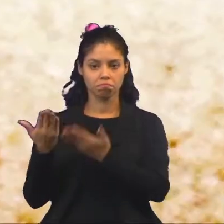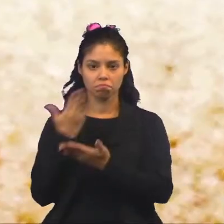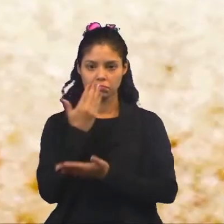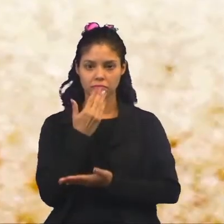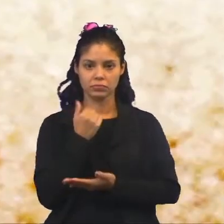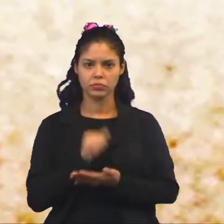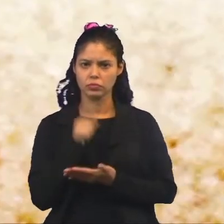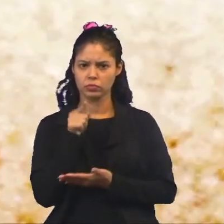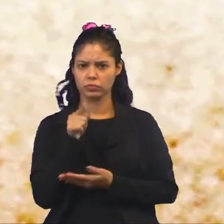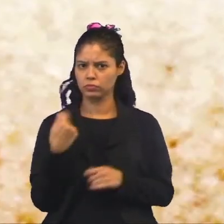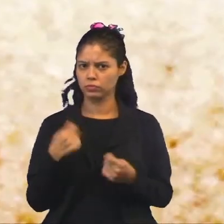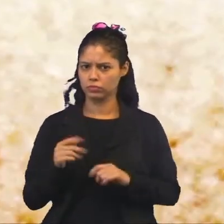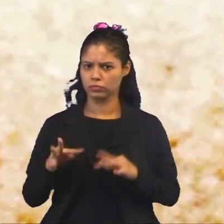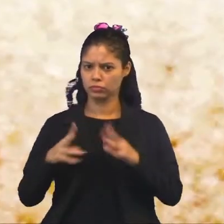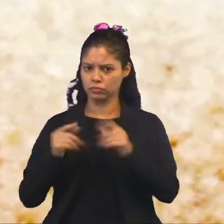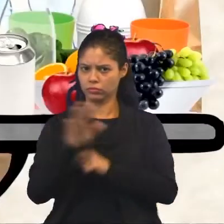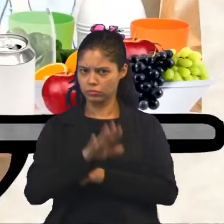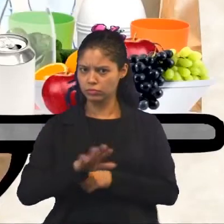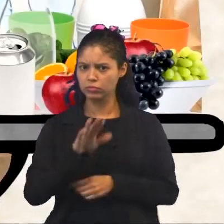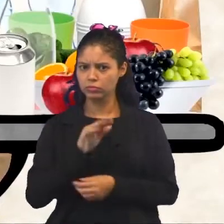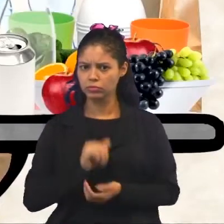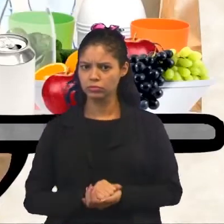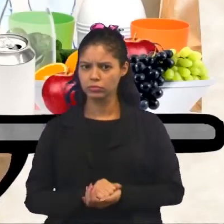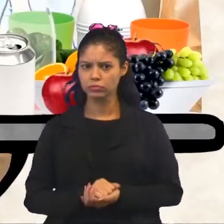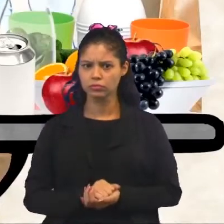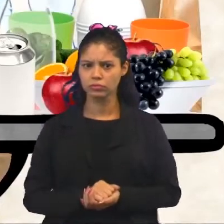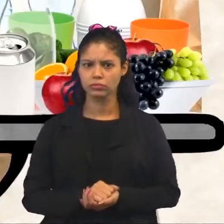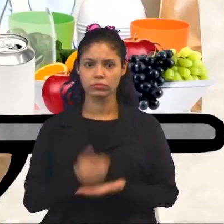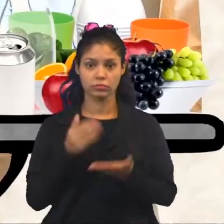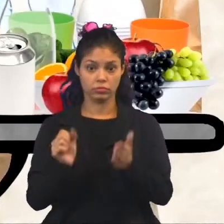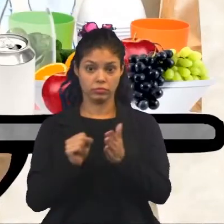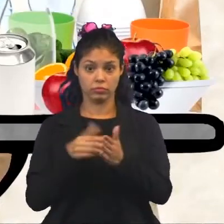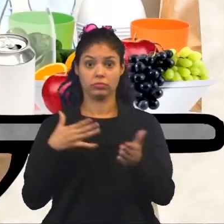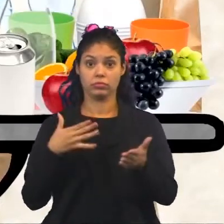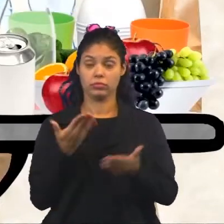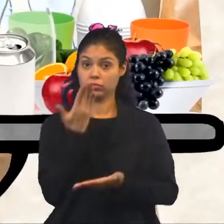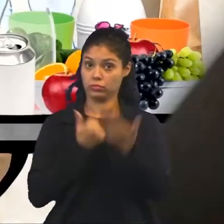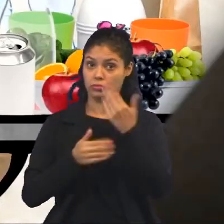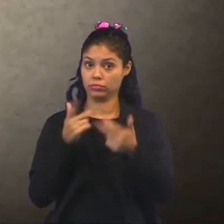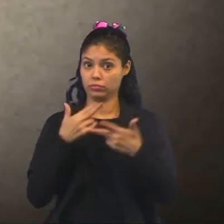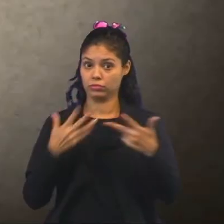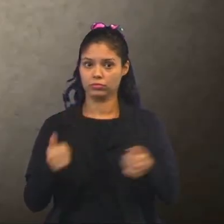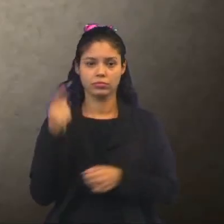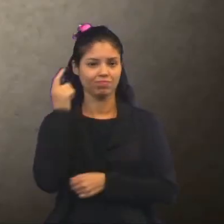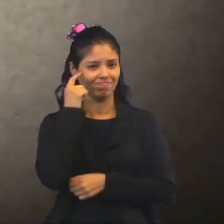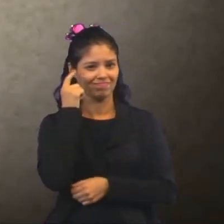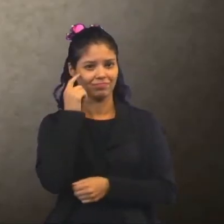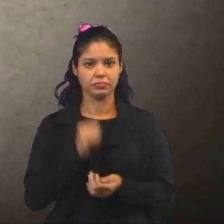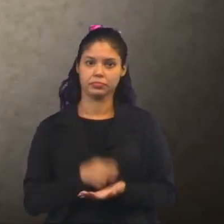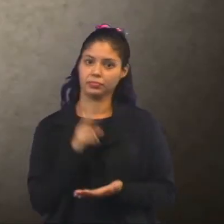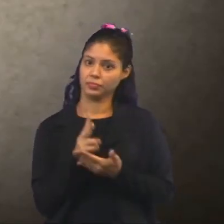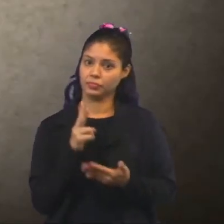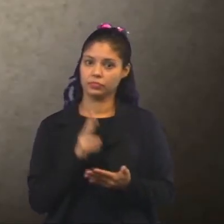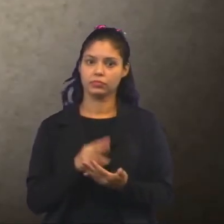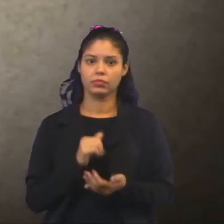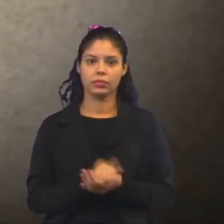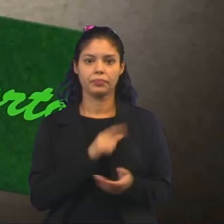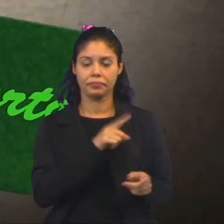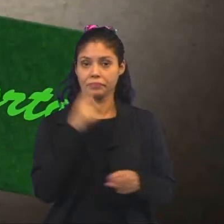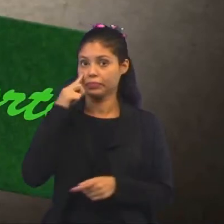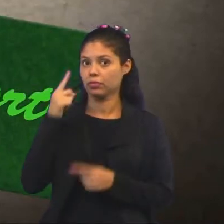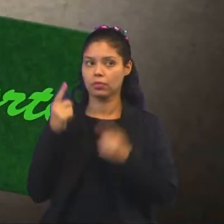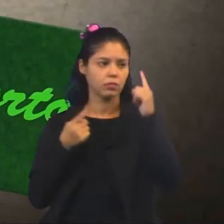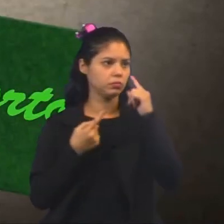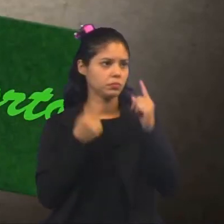Será que você precisa de tudo isso? Muitas vezes, consumimos coisas sem pensar. O tempo todo, somos levados a pensar